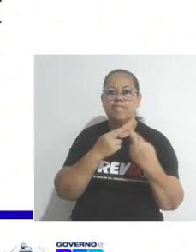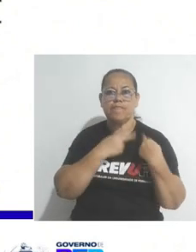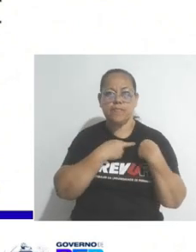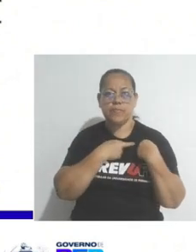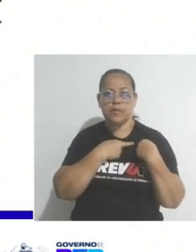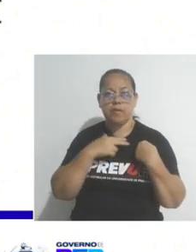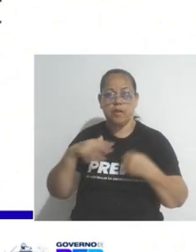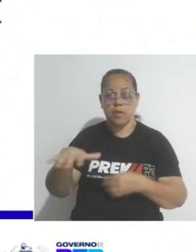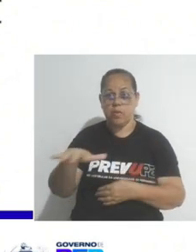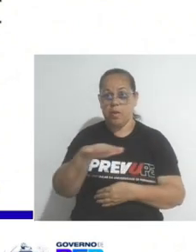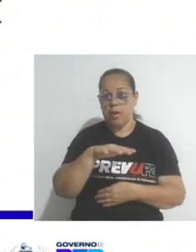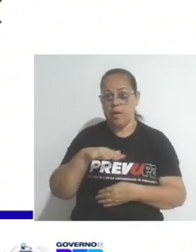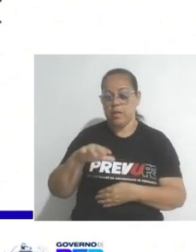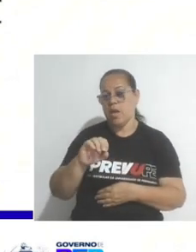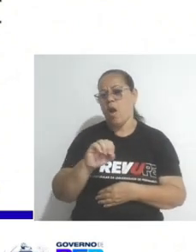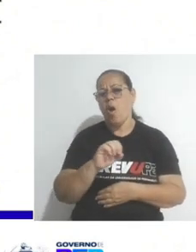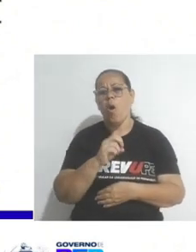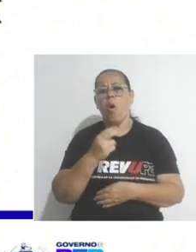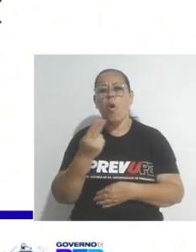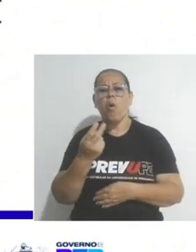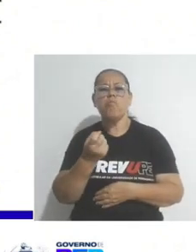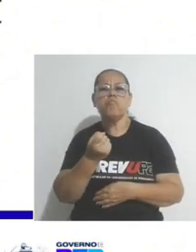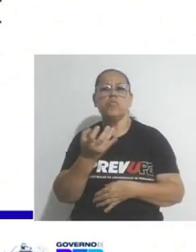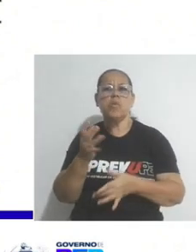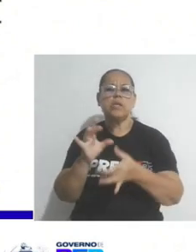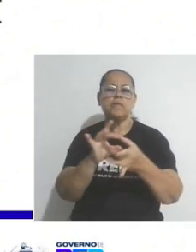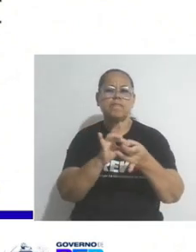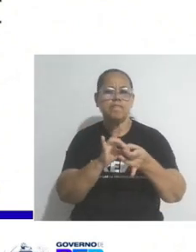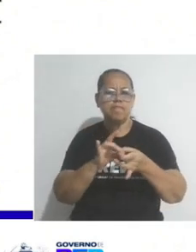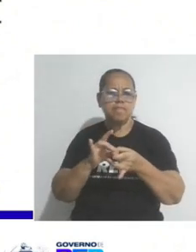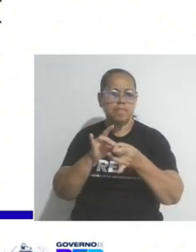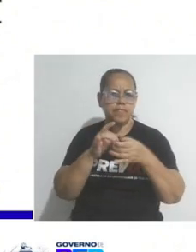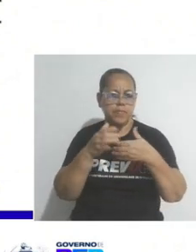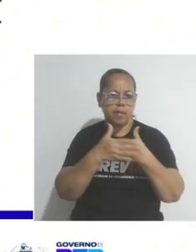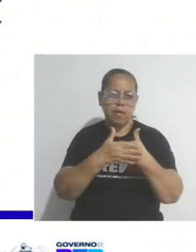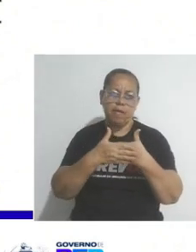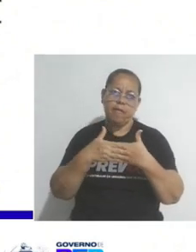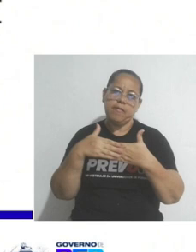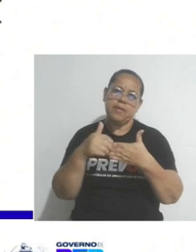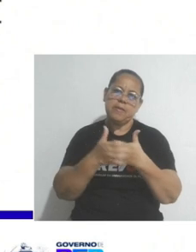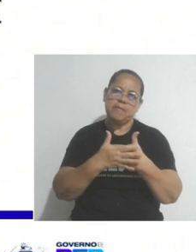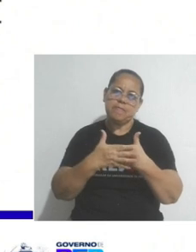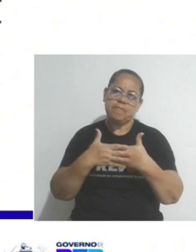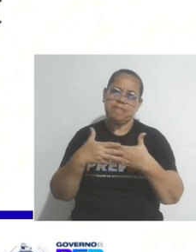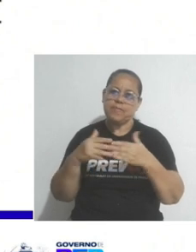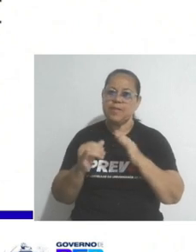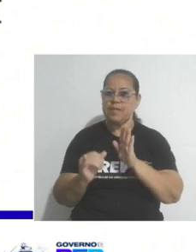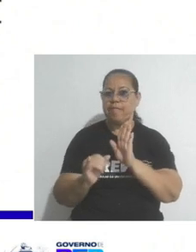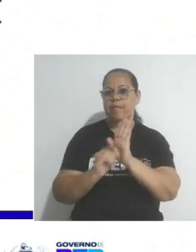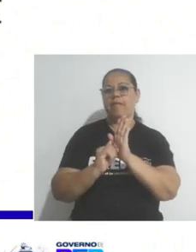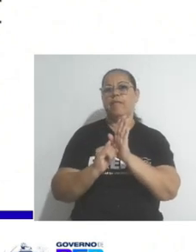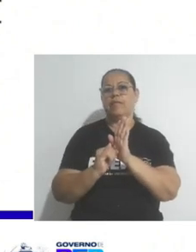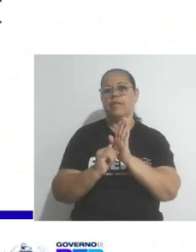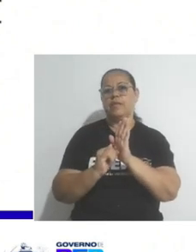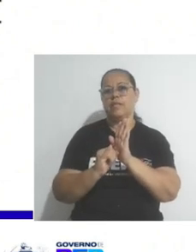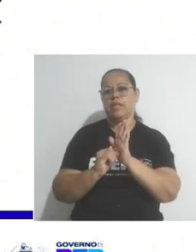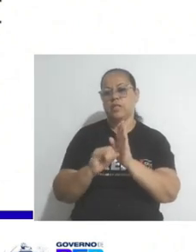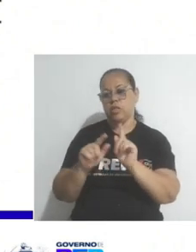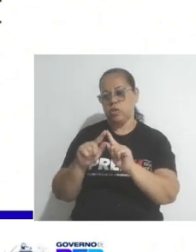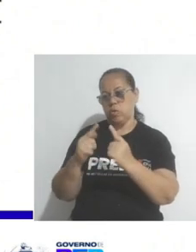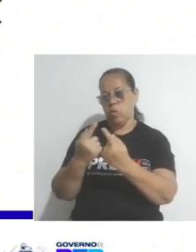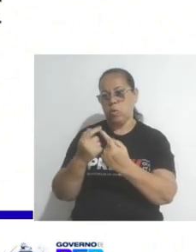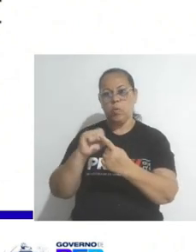ou ainda quais as ligações afetivas e de identidade entre um grupo